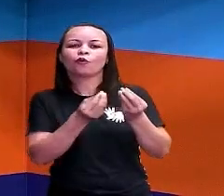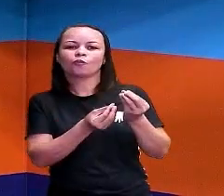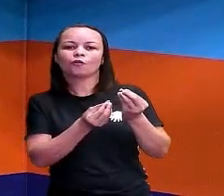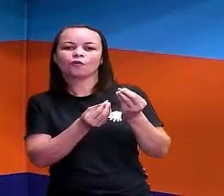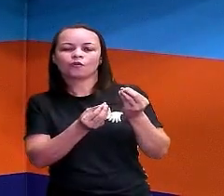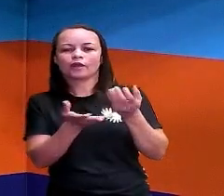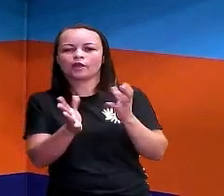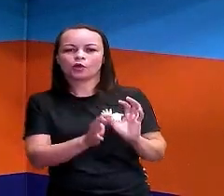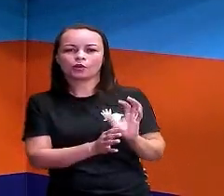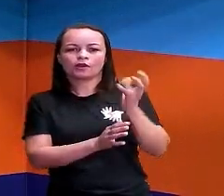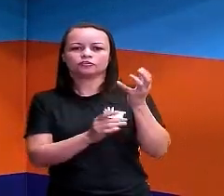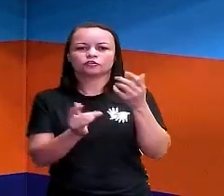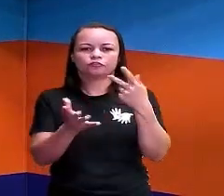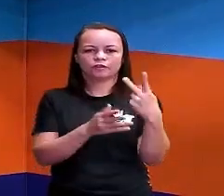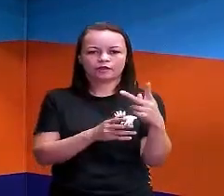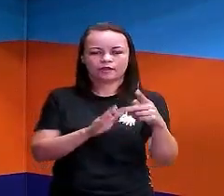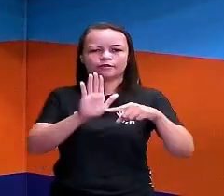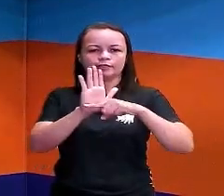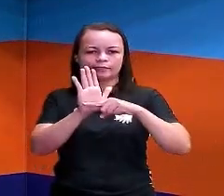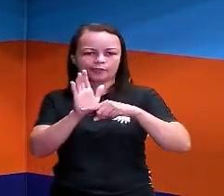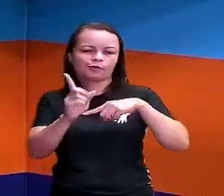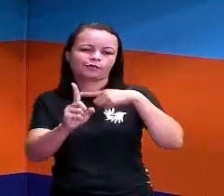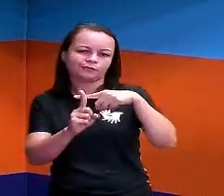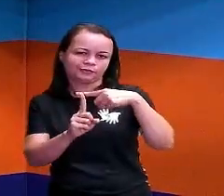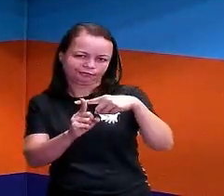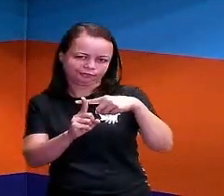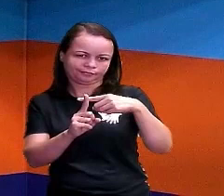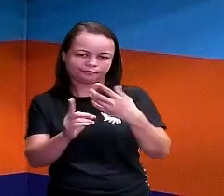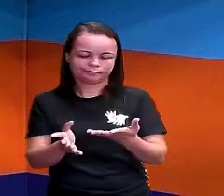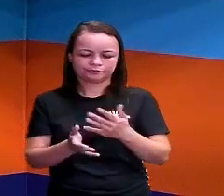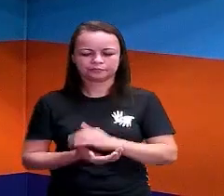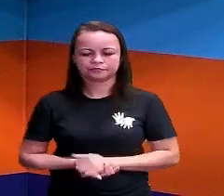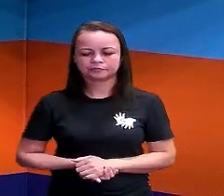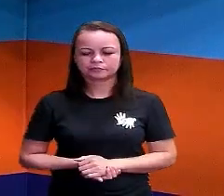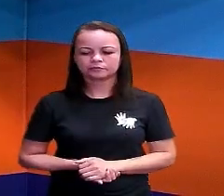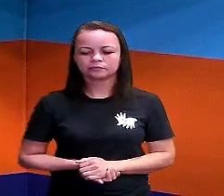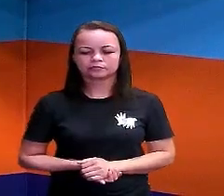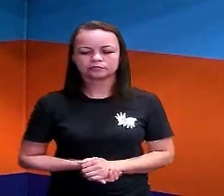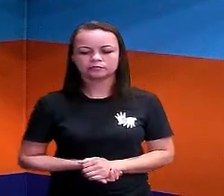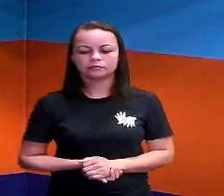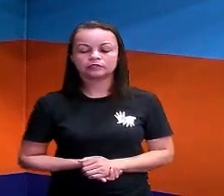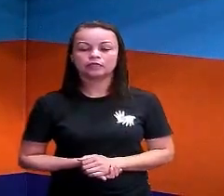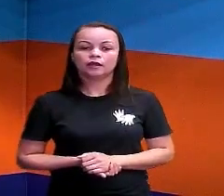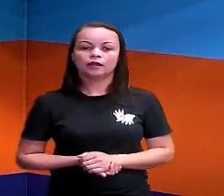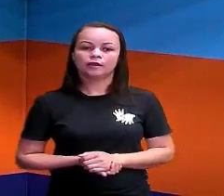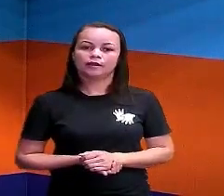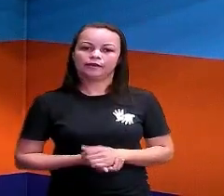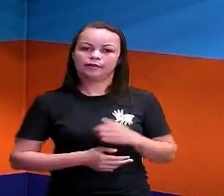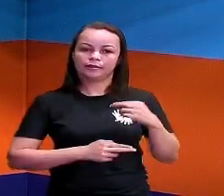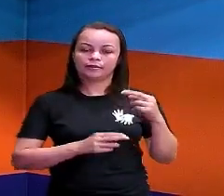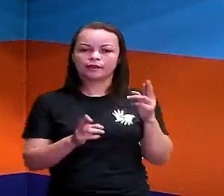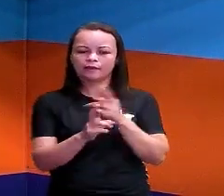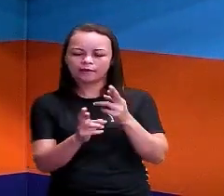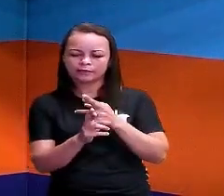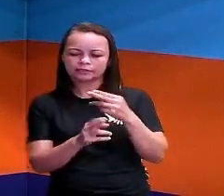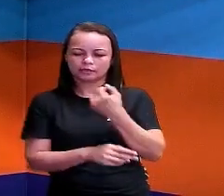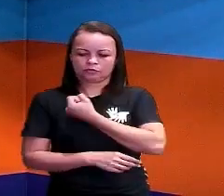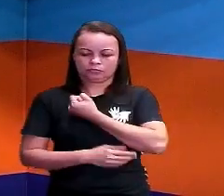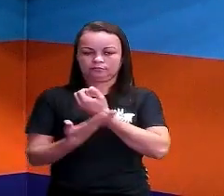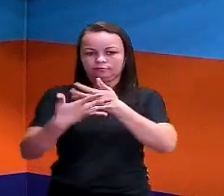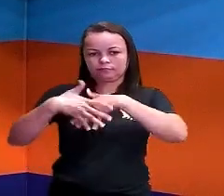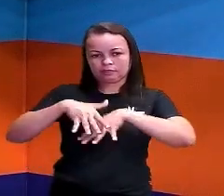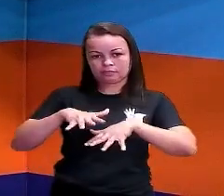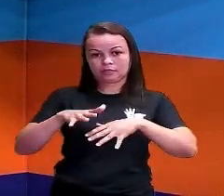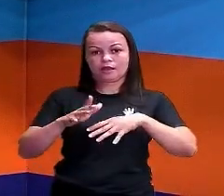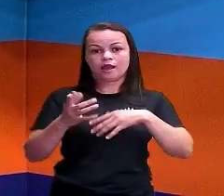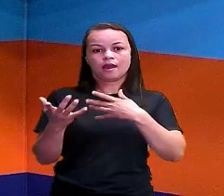adição, todo o processo de como eu desenvolvo a subtração. Em relação ao conjunto dos números naturais, a adição sempre